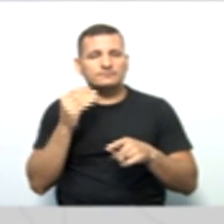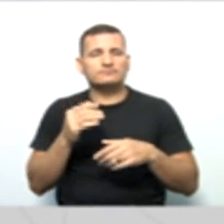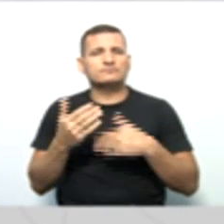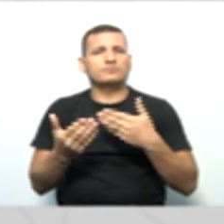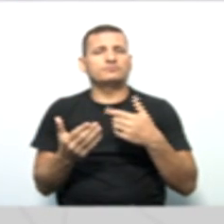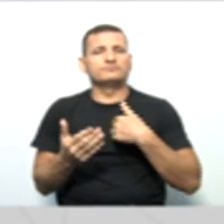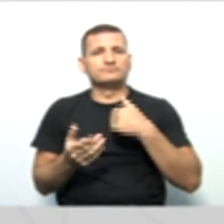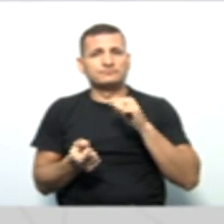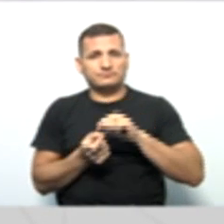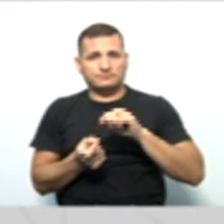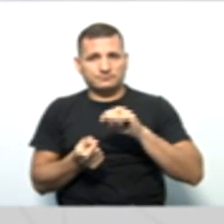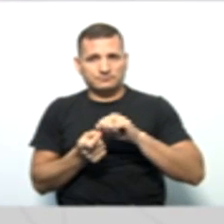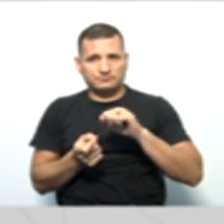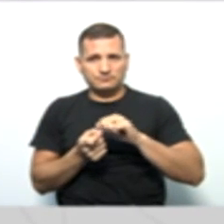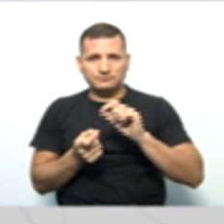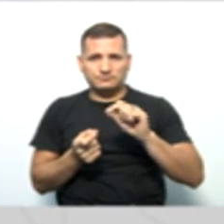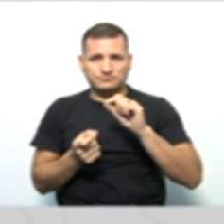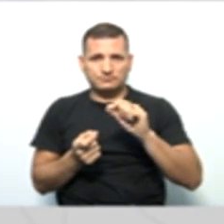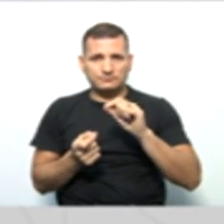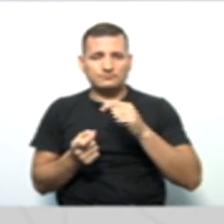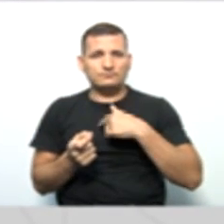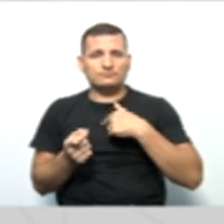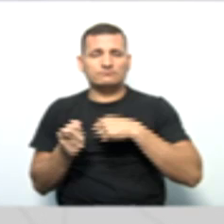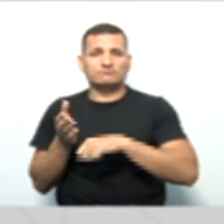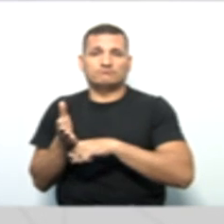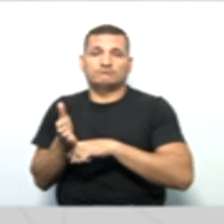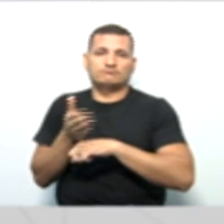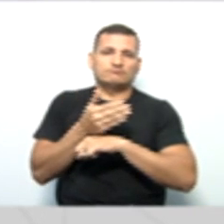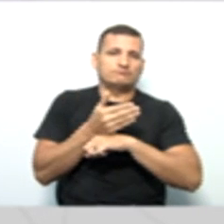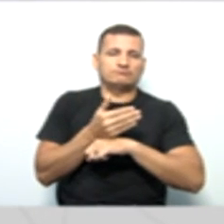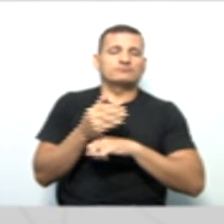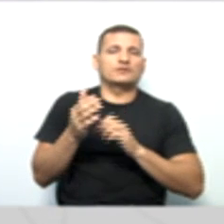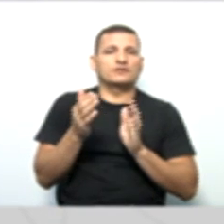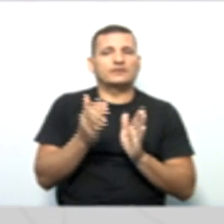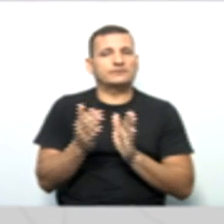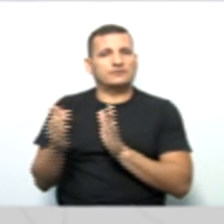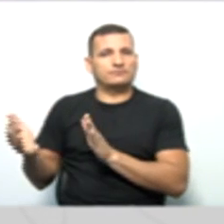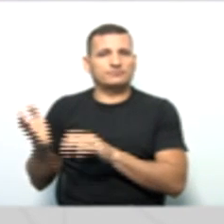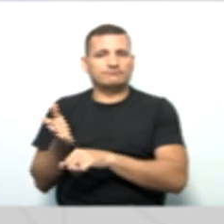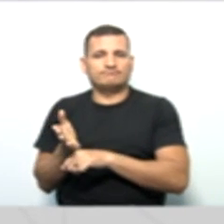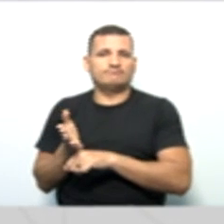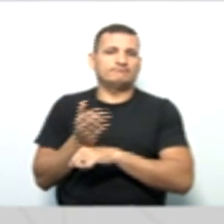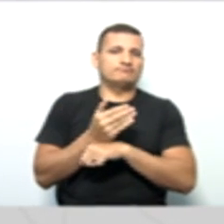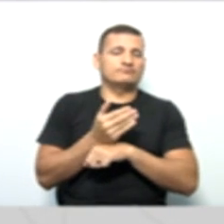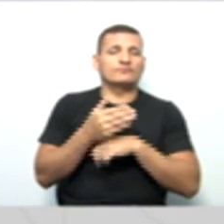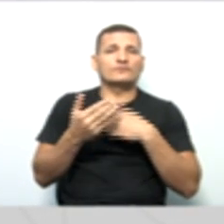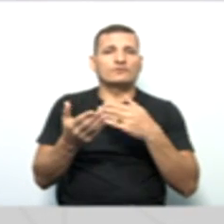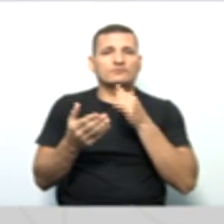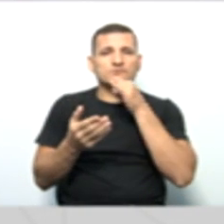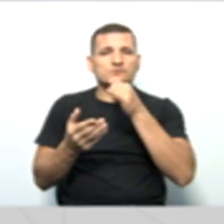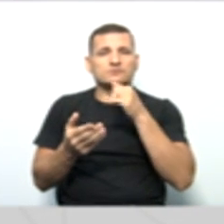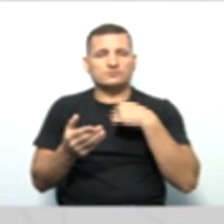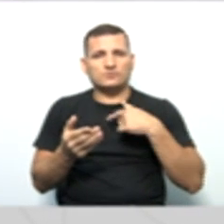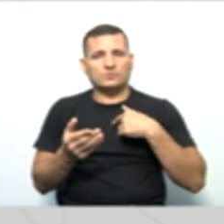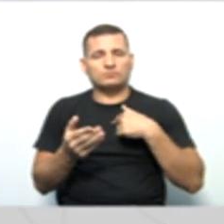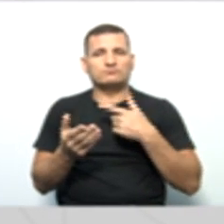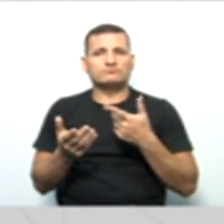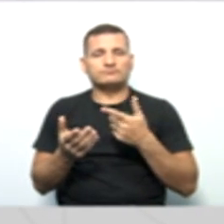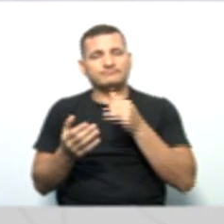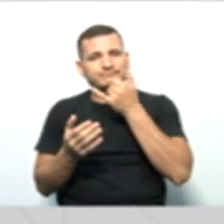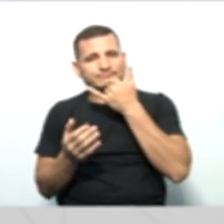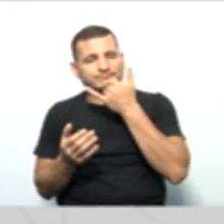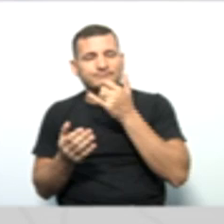estou antecipando as minhas etapas, né? Isso quando eu projeto, tá? Então, se eu partir